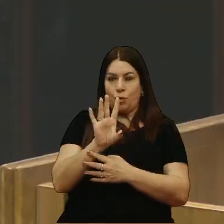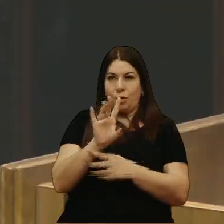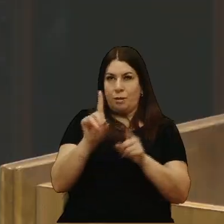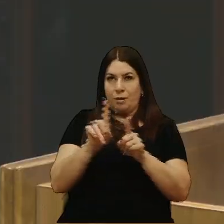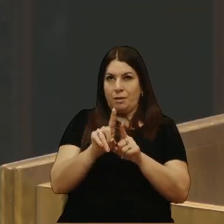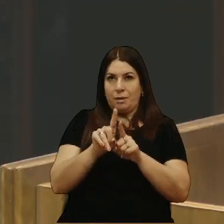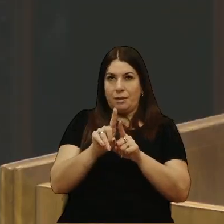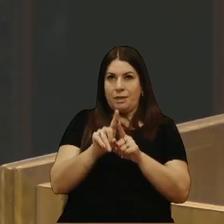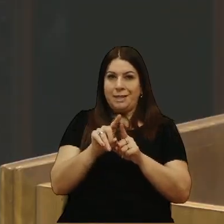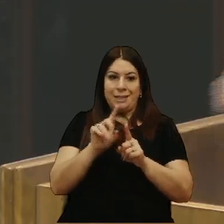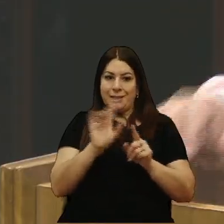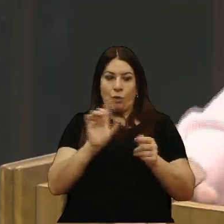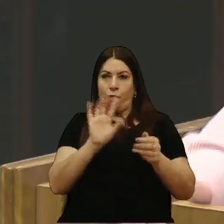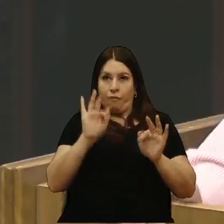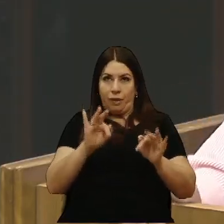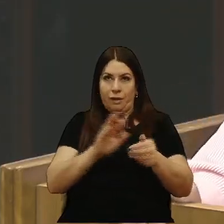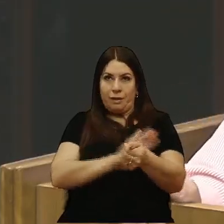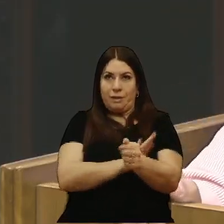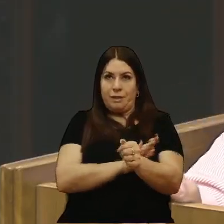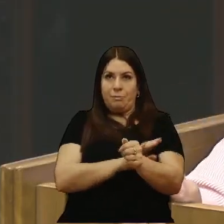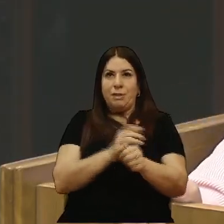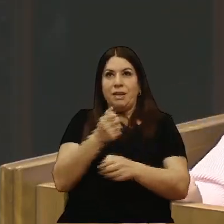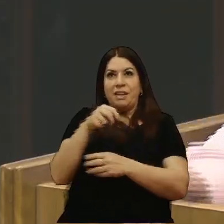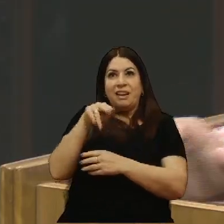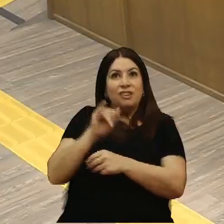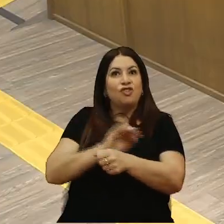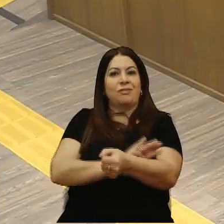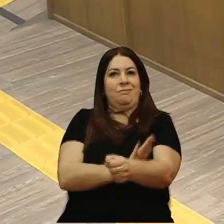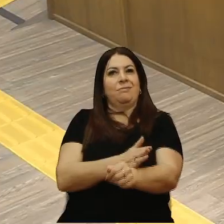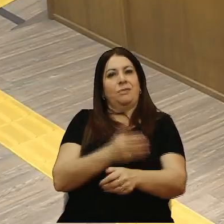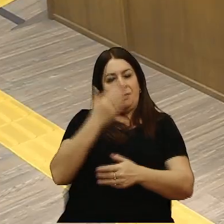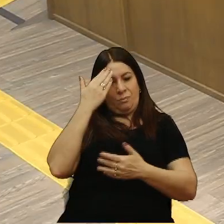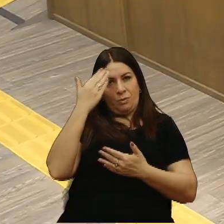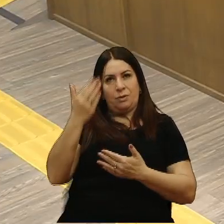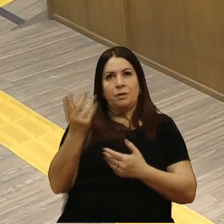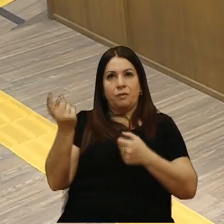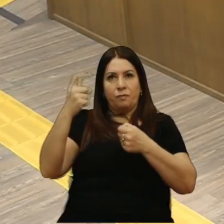só não ser racista, é preciso ser antirracista. Muito obrigado. Devolvo os trabalhos ao